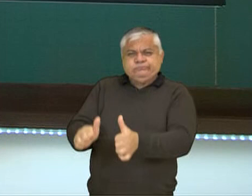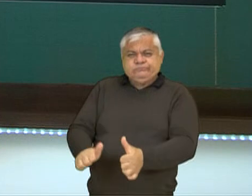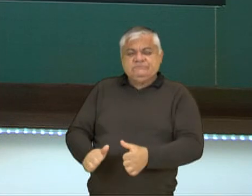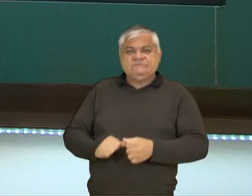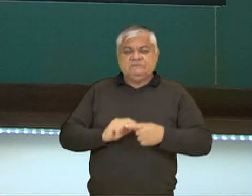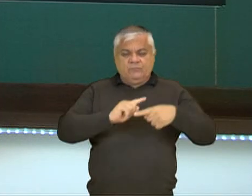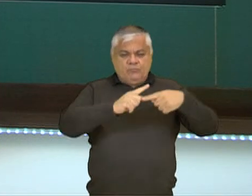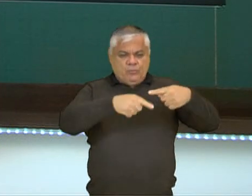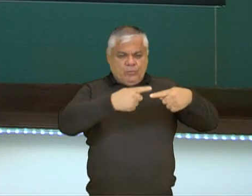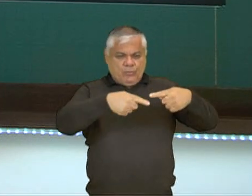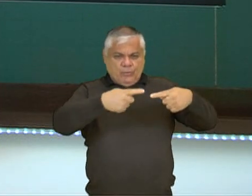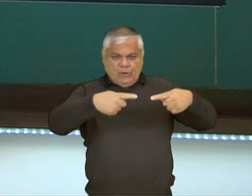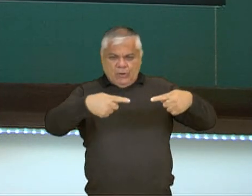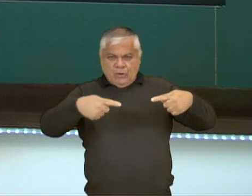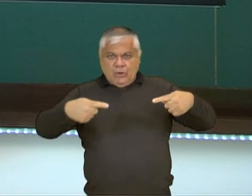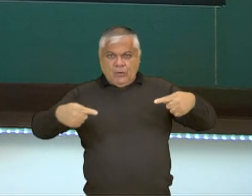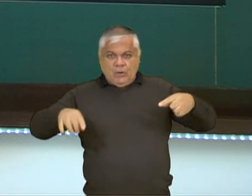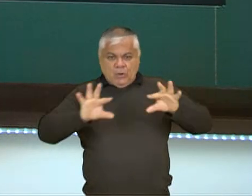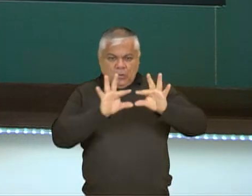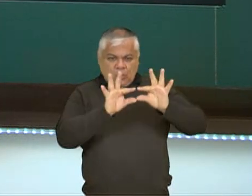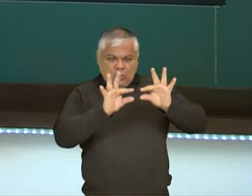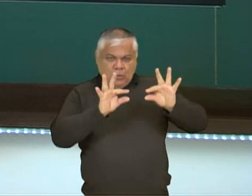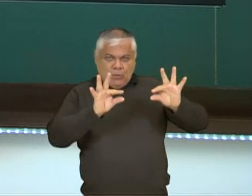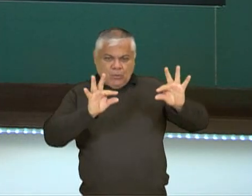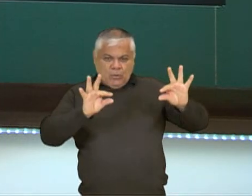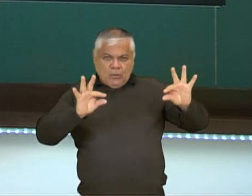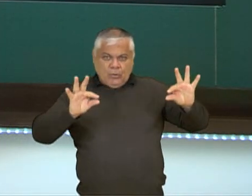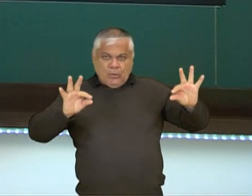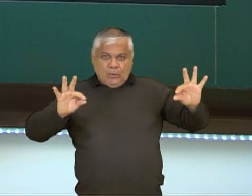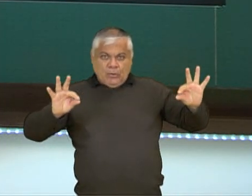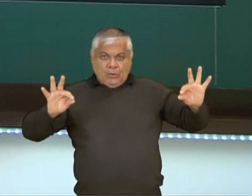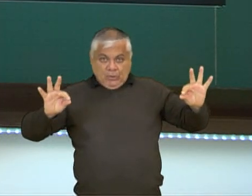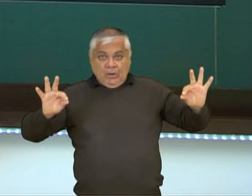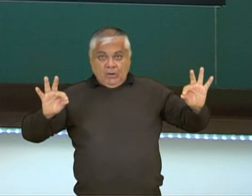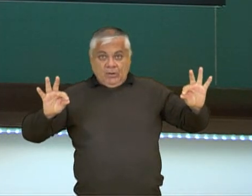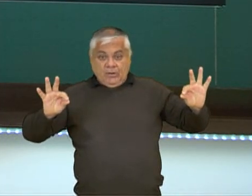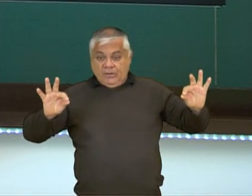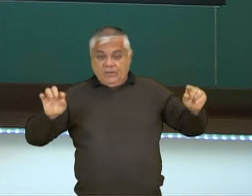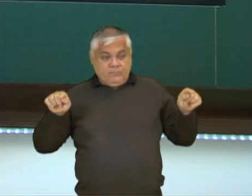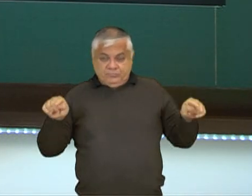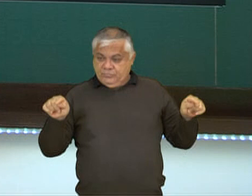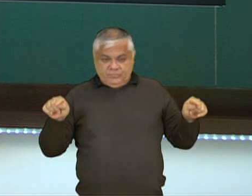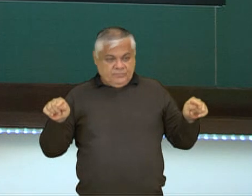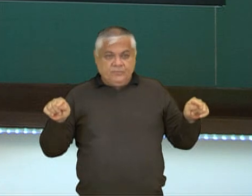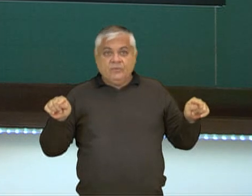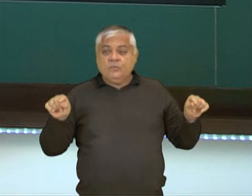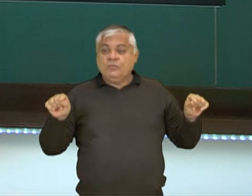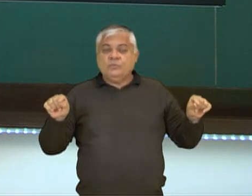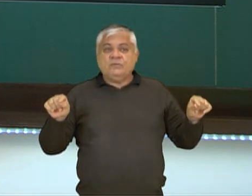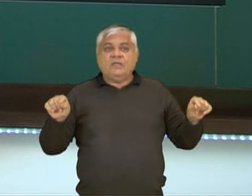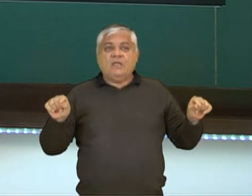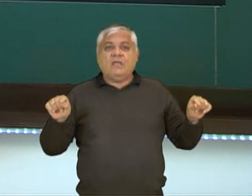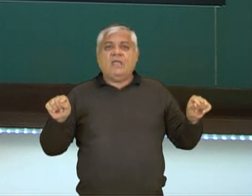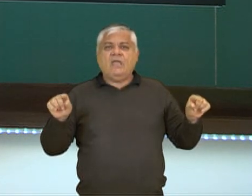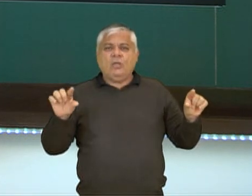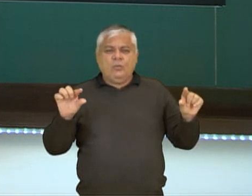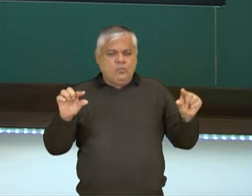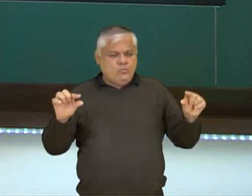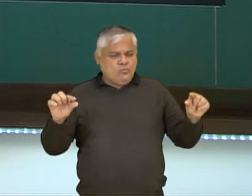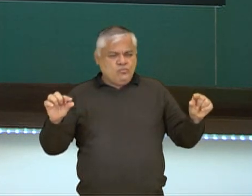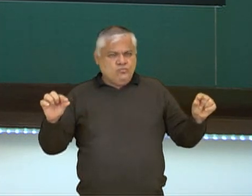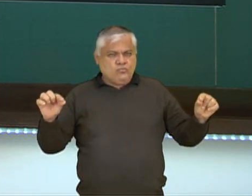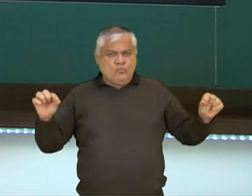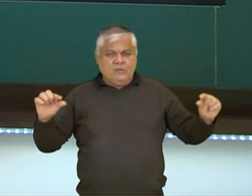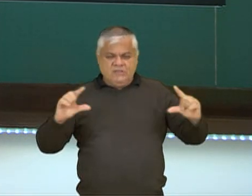cilíndrico, alongado, e nas duas extremidades, elas são afiladas, ou seja,